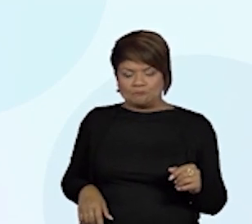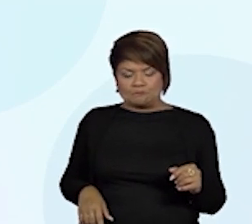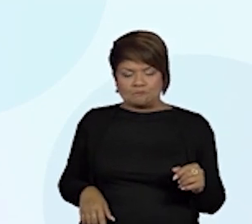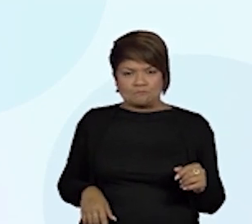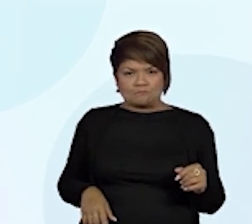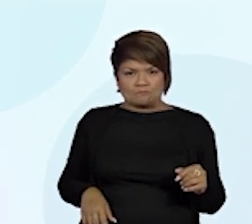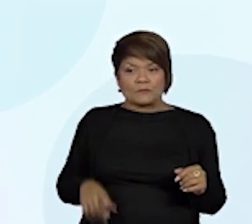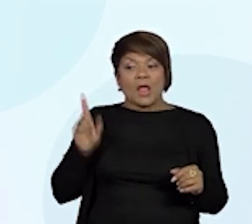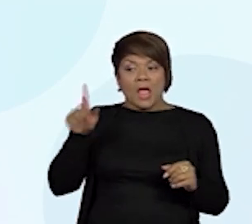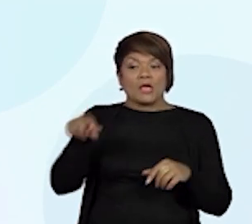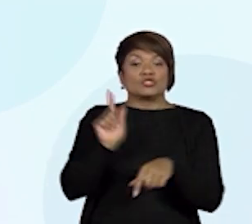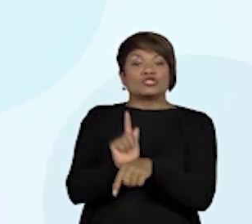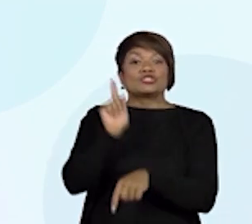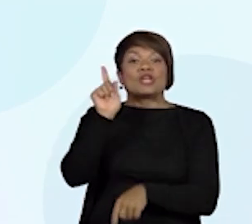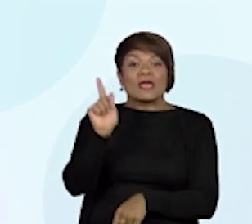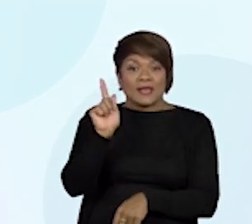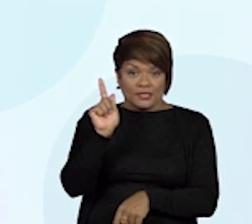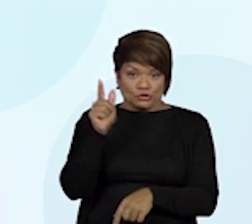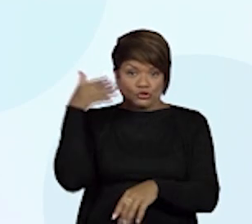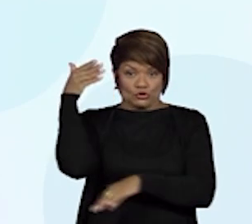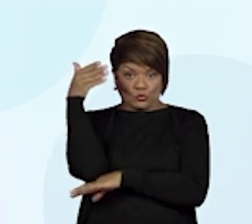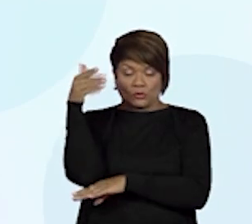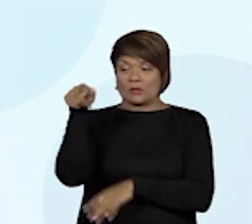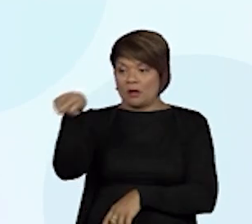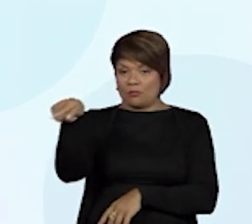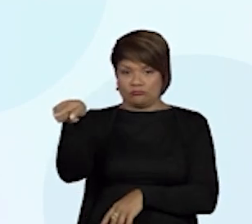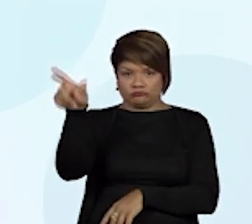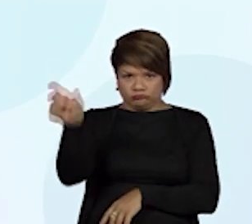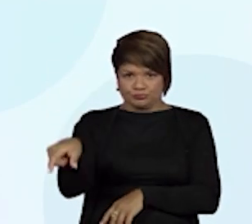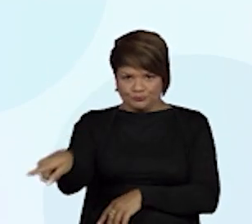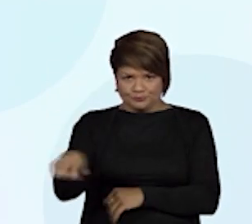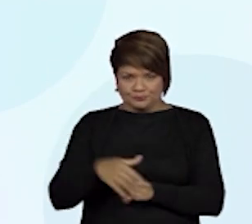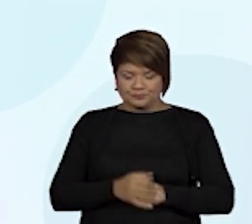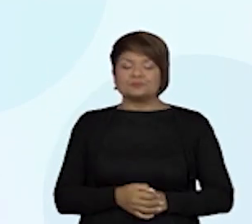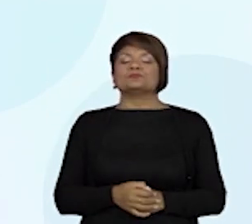É para o gerente do hotel hospedar.